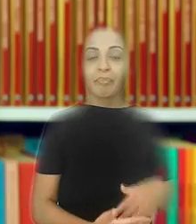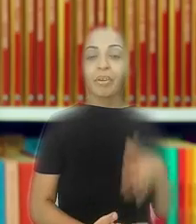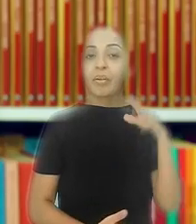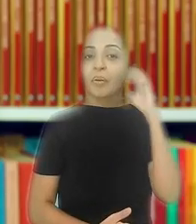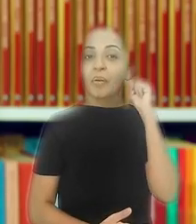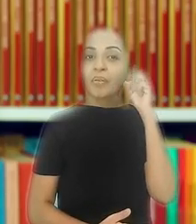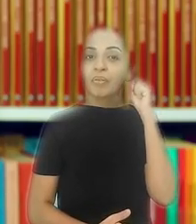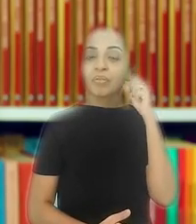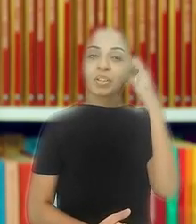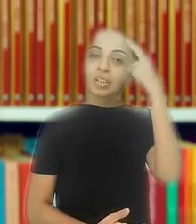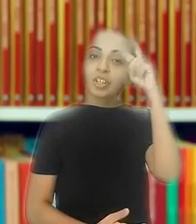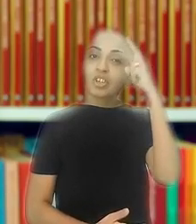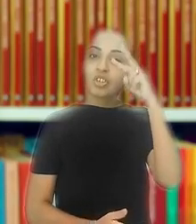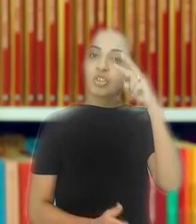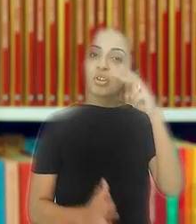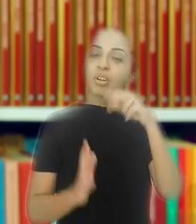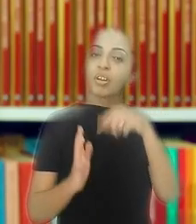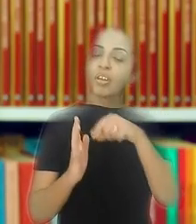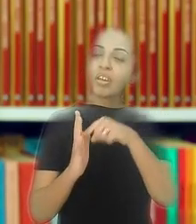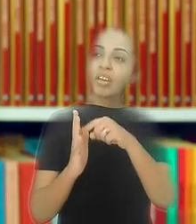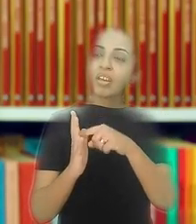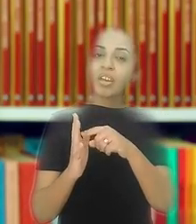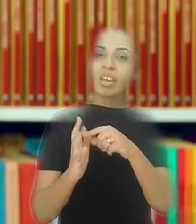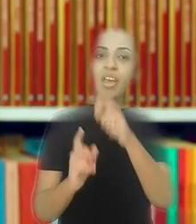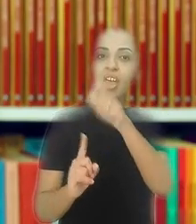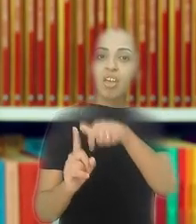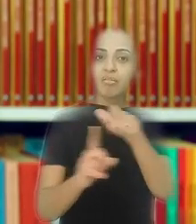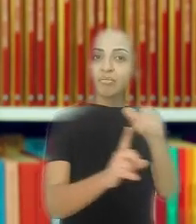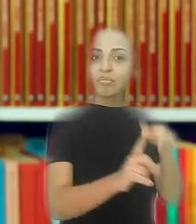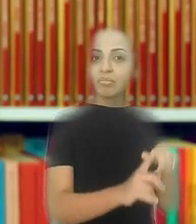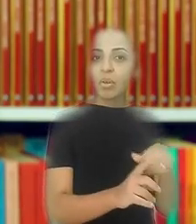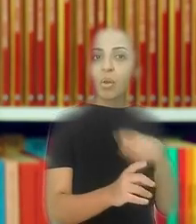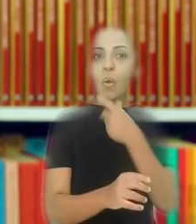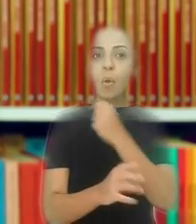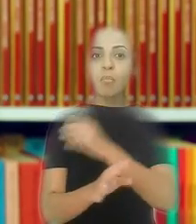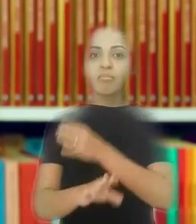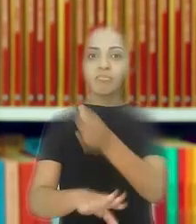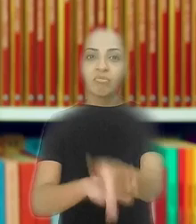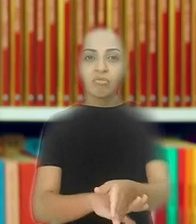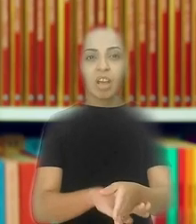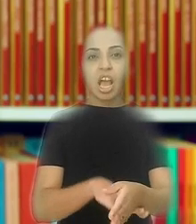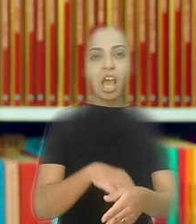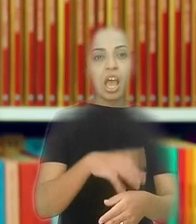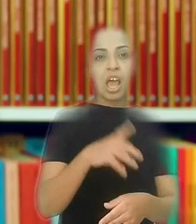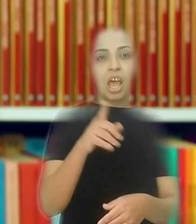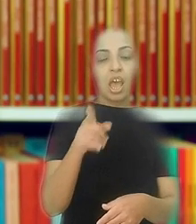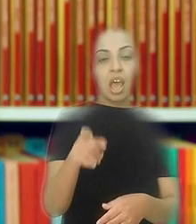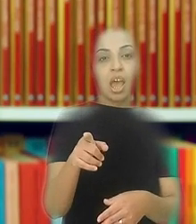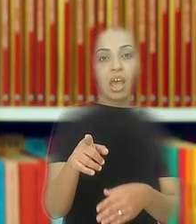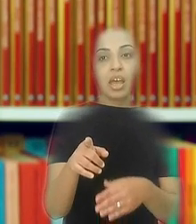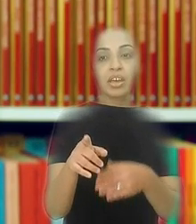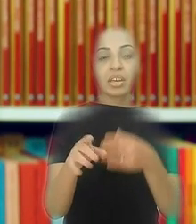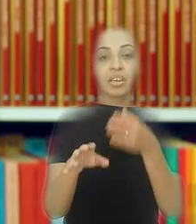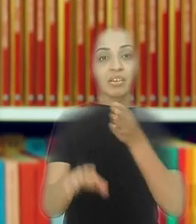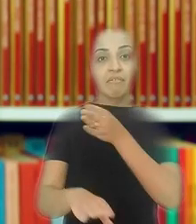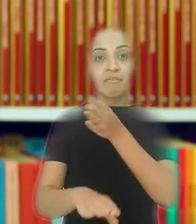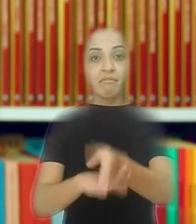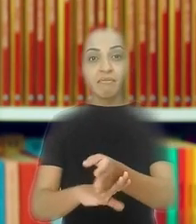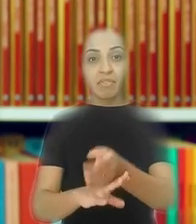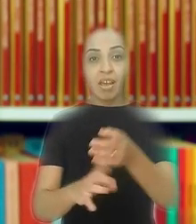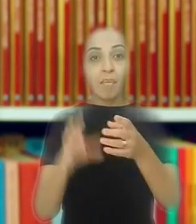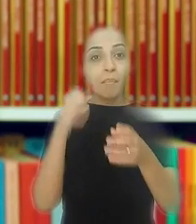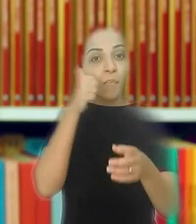cresci ouvindo a história desse cara chamado corda bundas que invadia casas e atacava mulheres com lâminas de